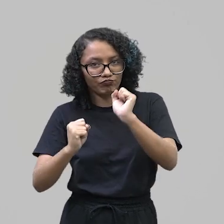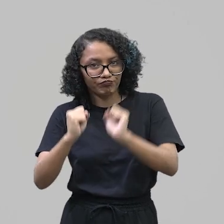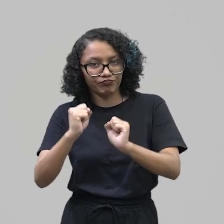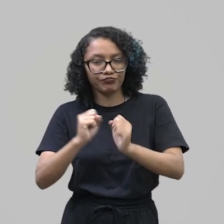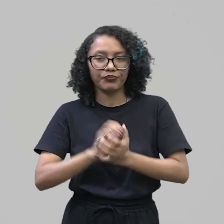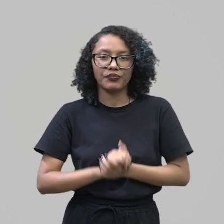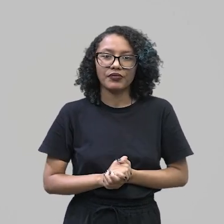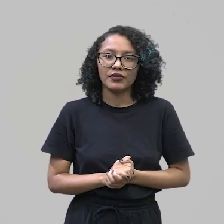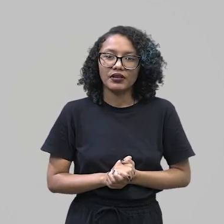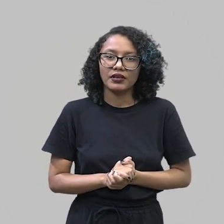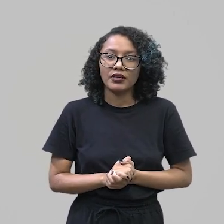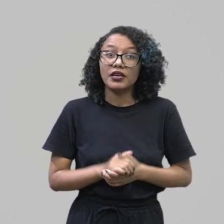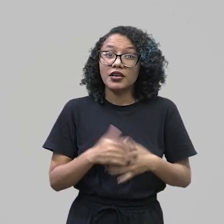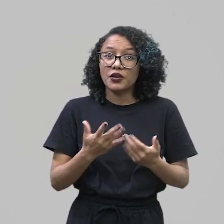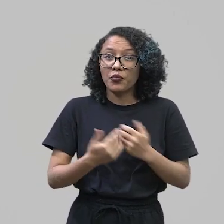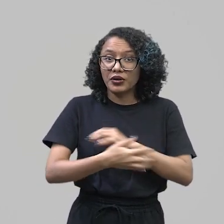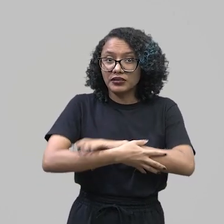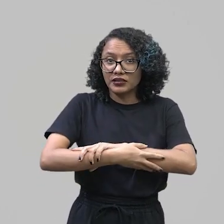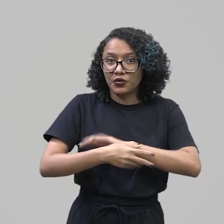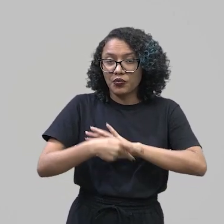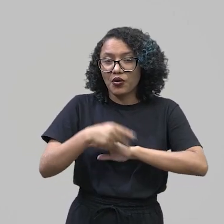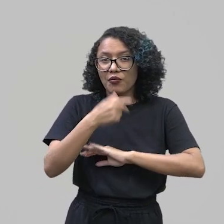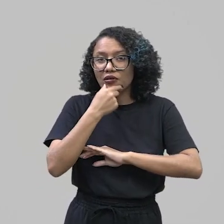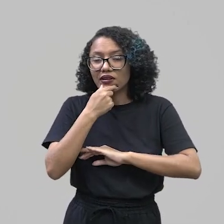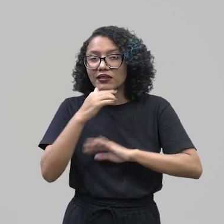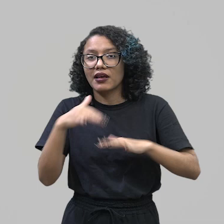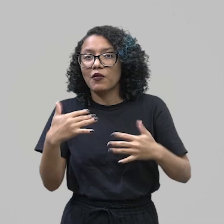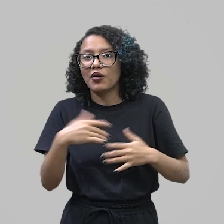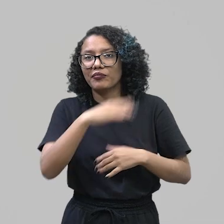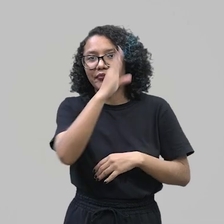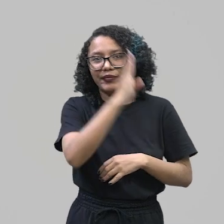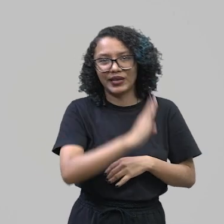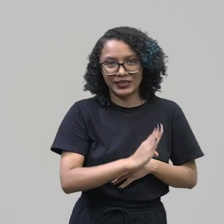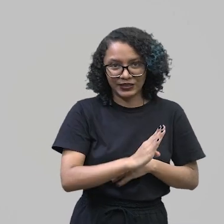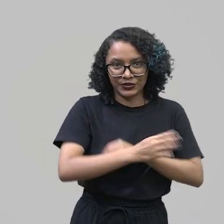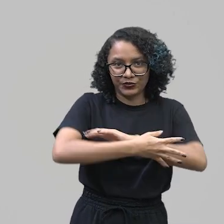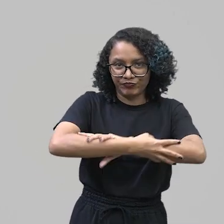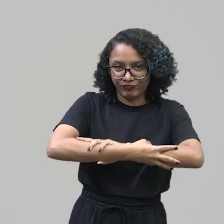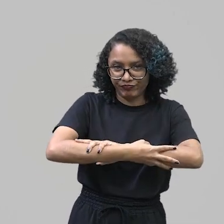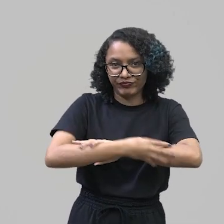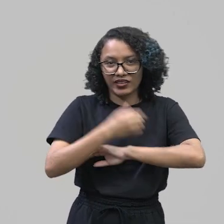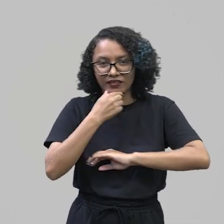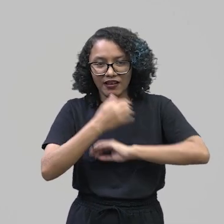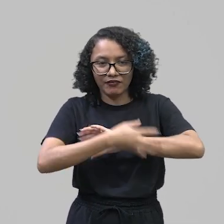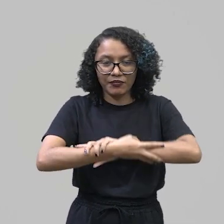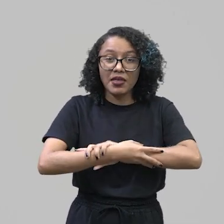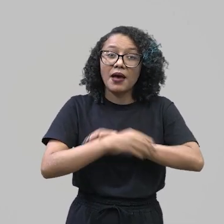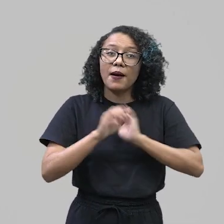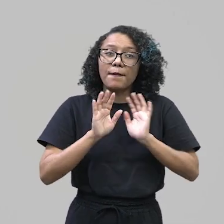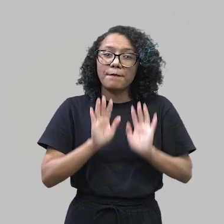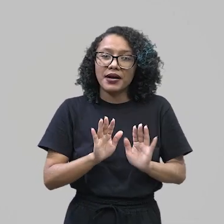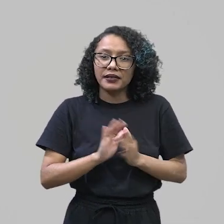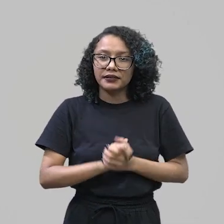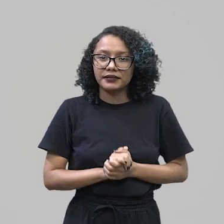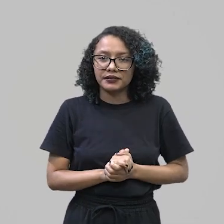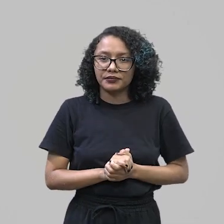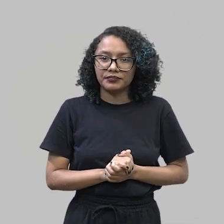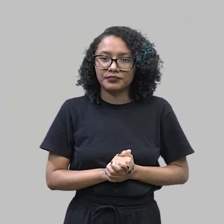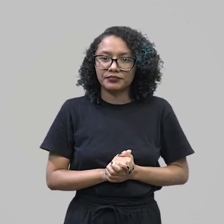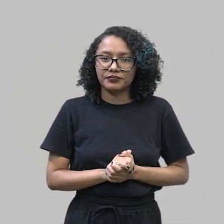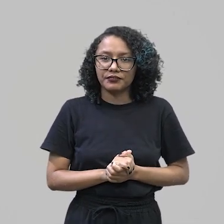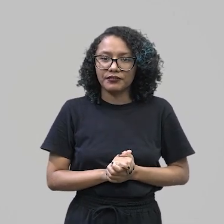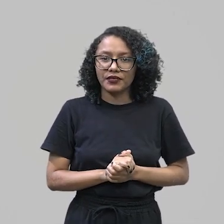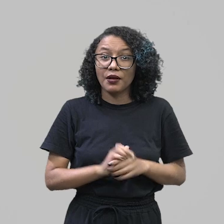parceiro comercial que a Inglaterra possuía era justamente o Brasil, porém não disponibilizava o mercado